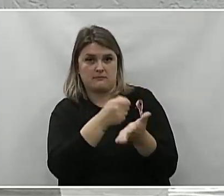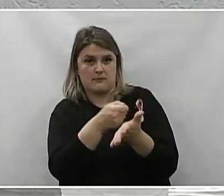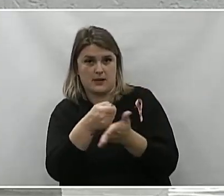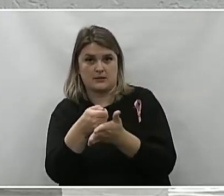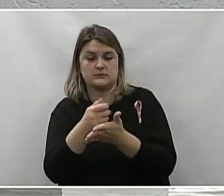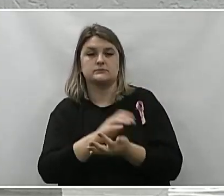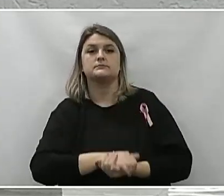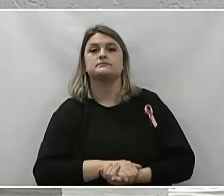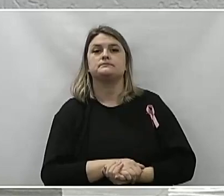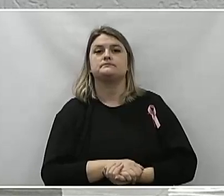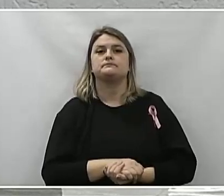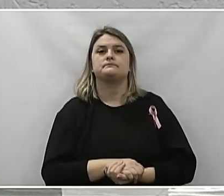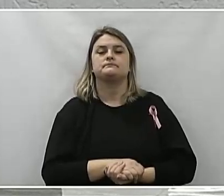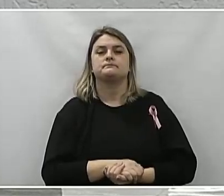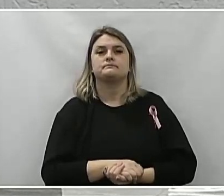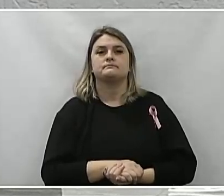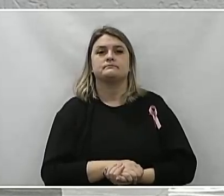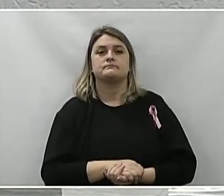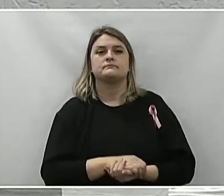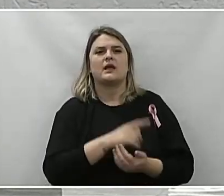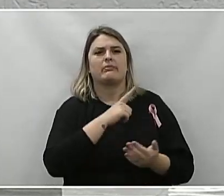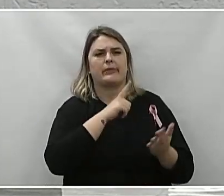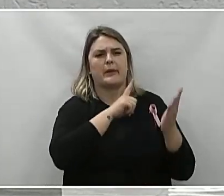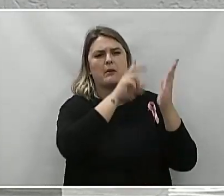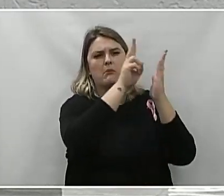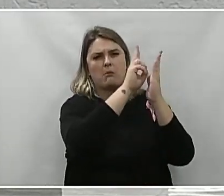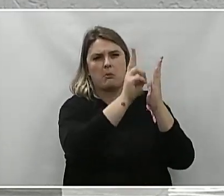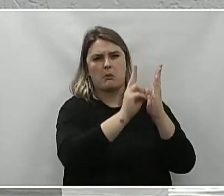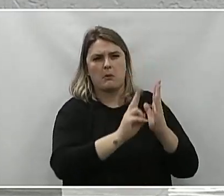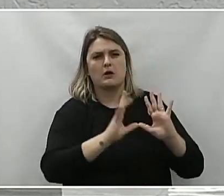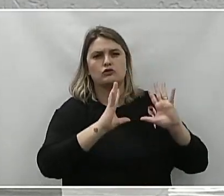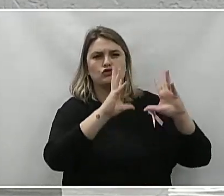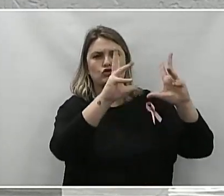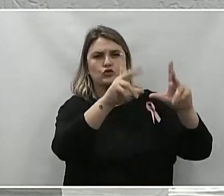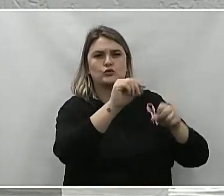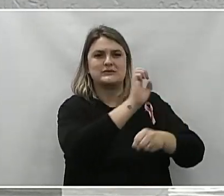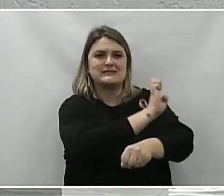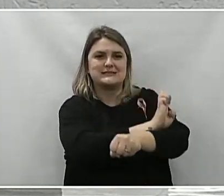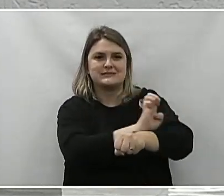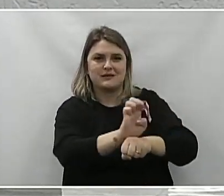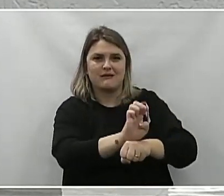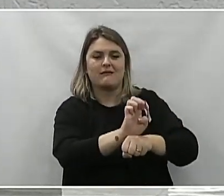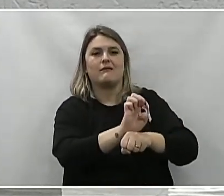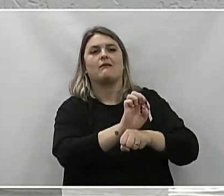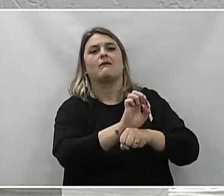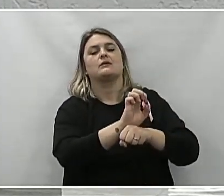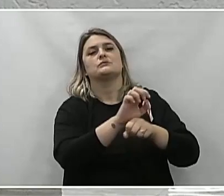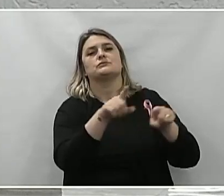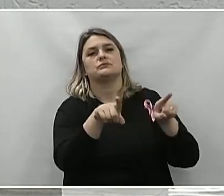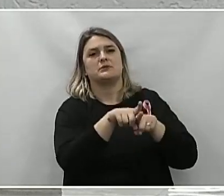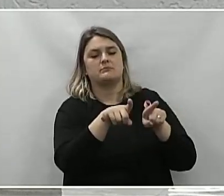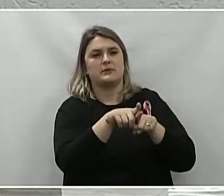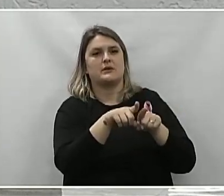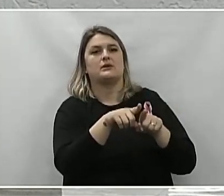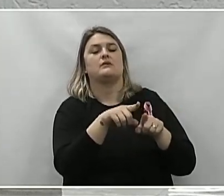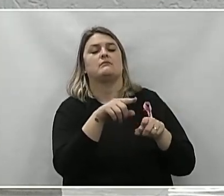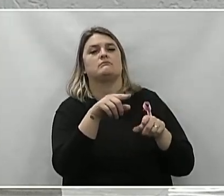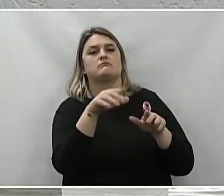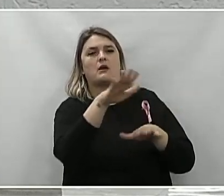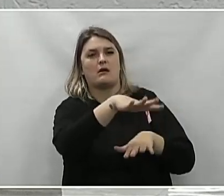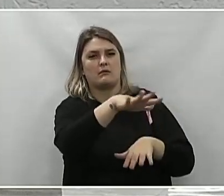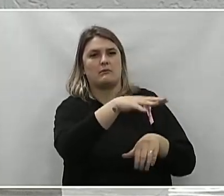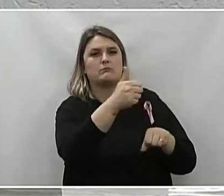adicionais considerando a relação de todos os Estagiários com suas respectivas funções